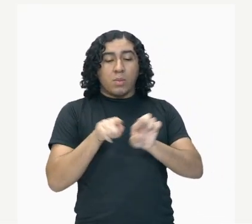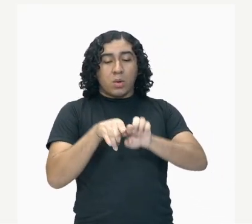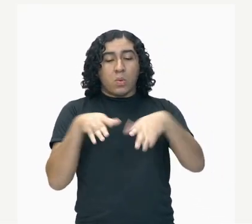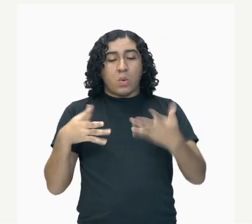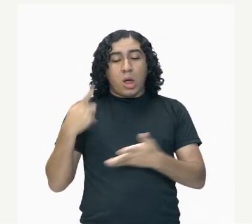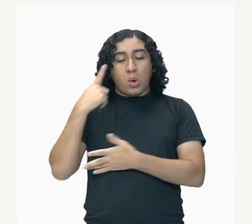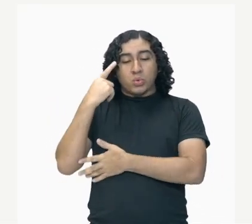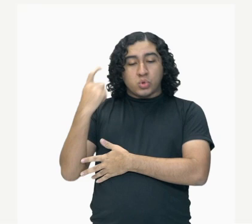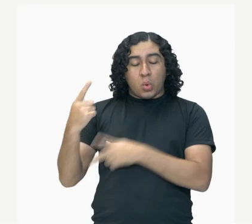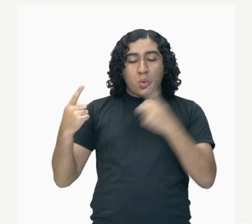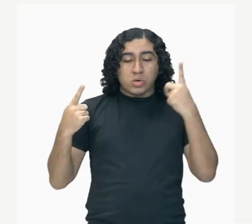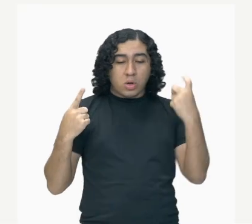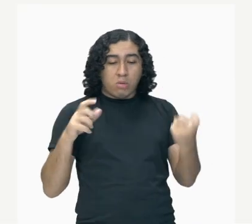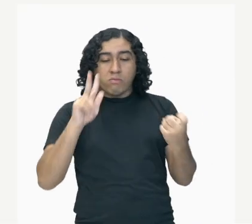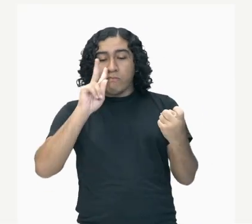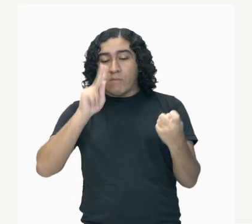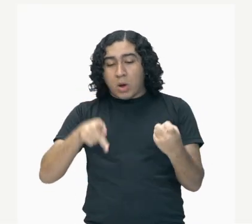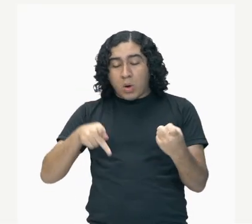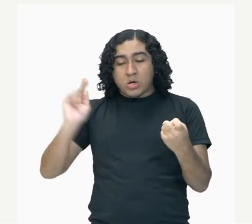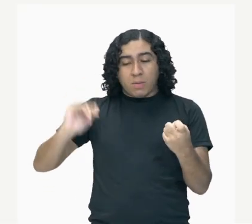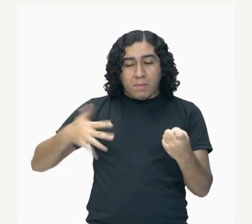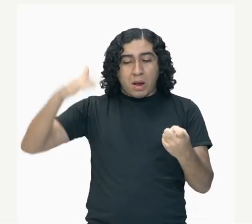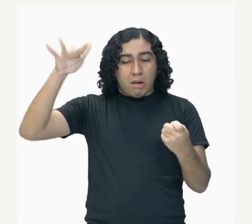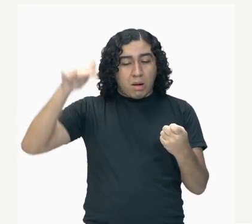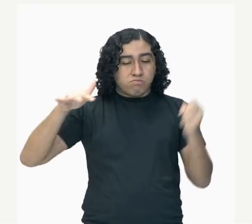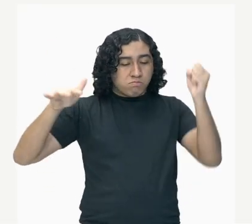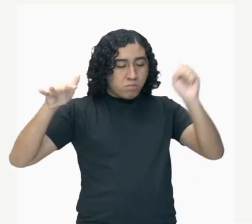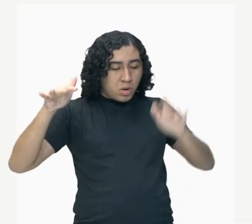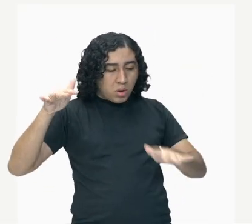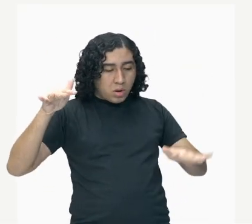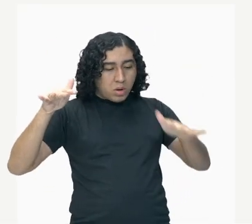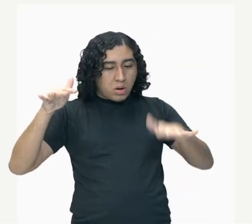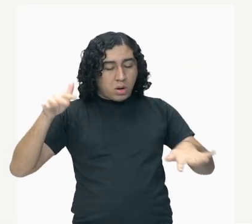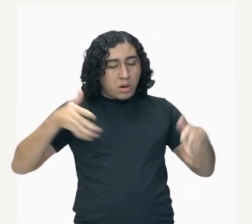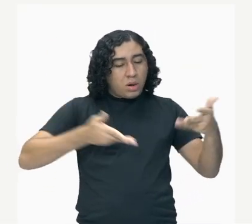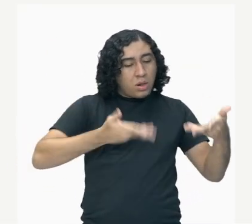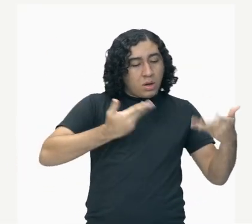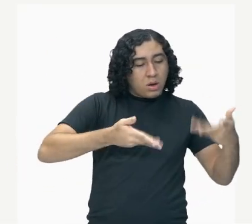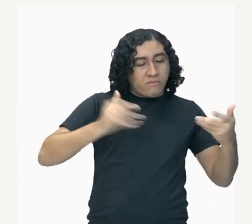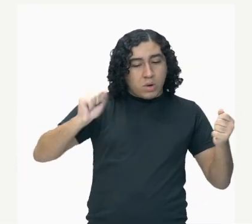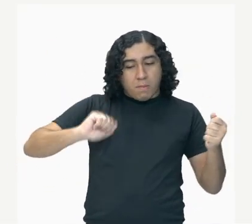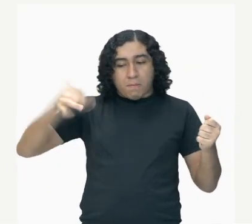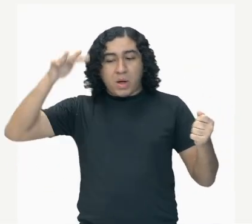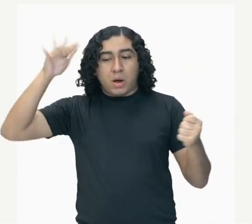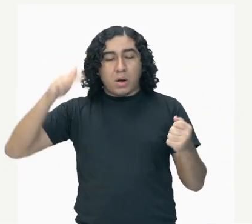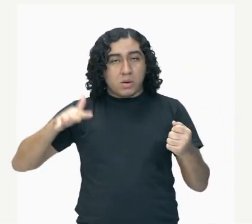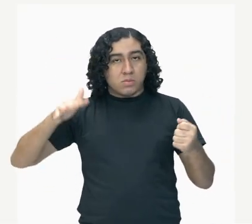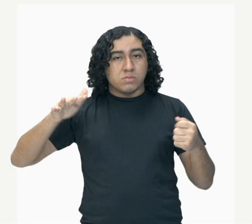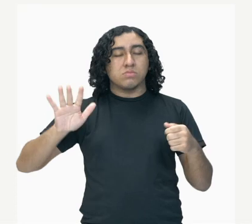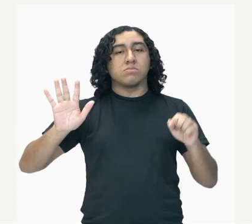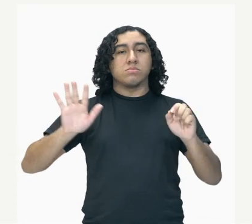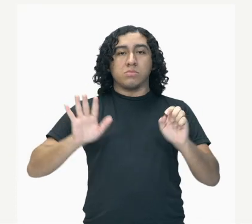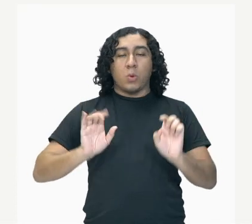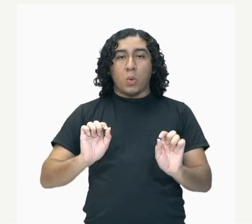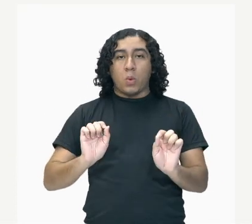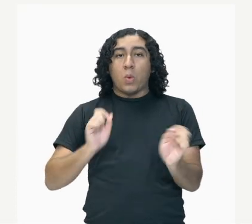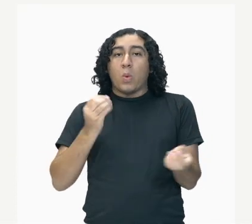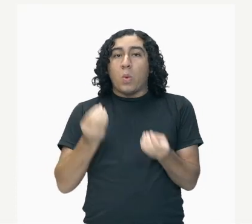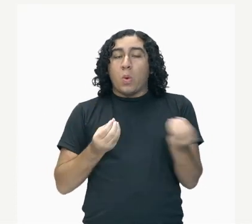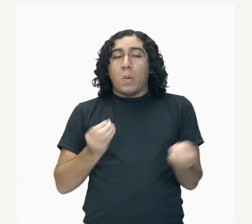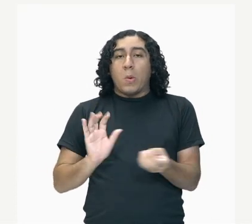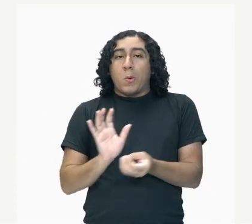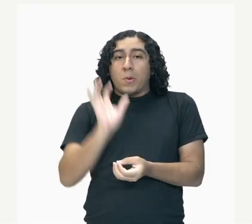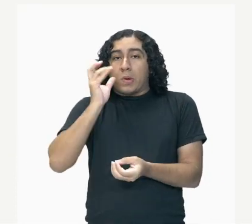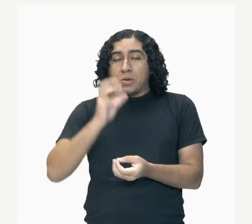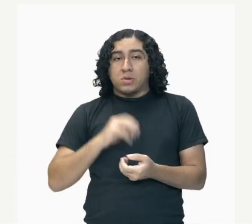sones em graves e agudos isso aí é feito a